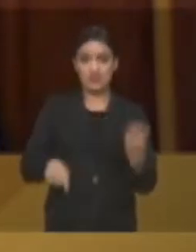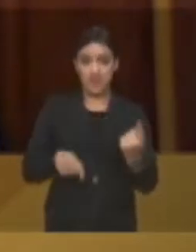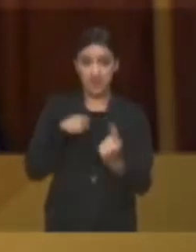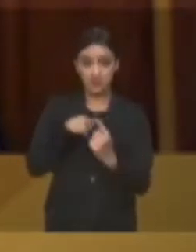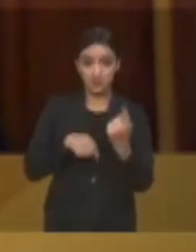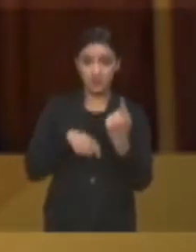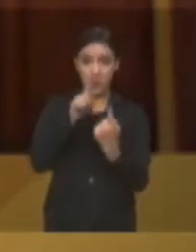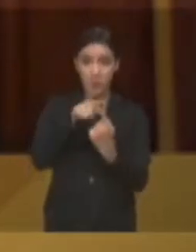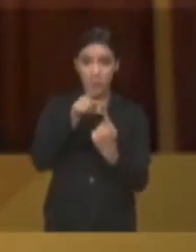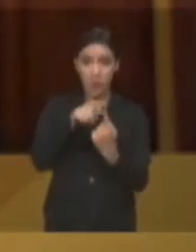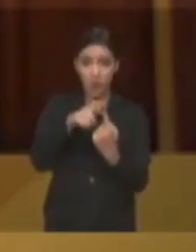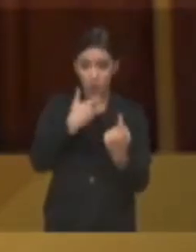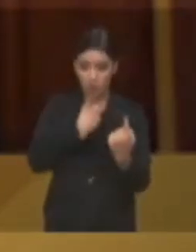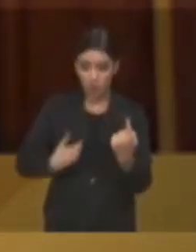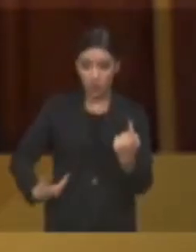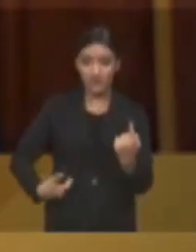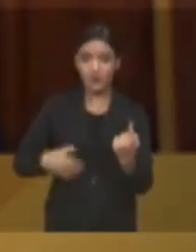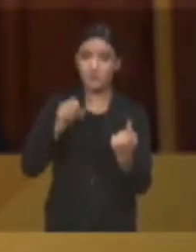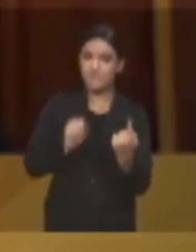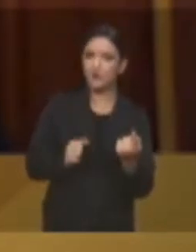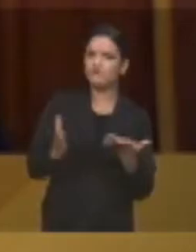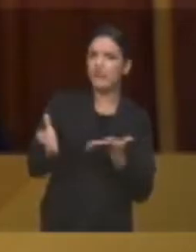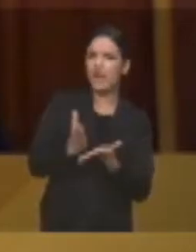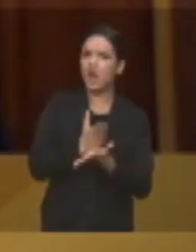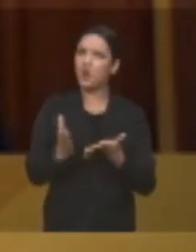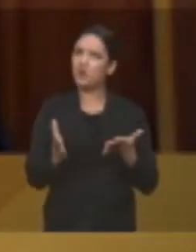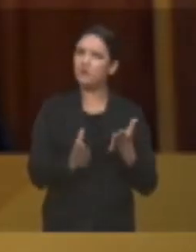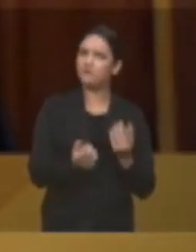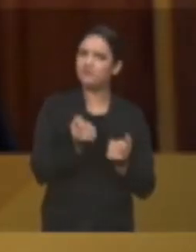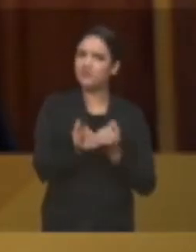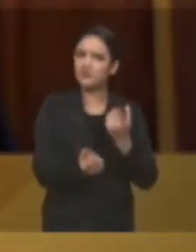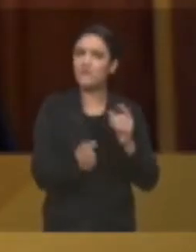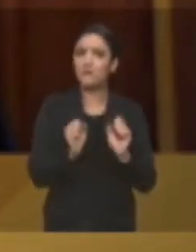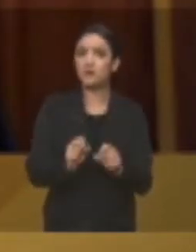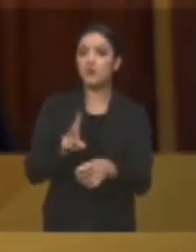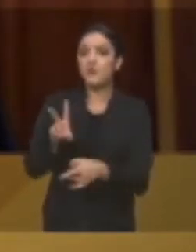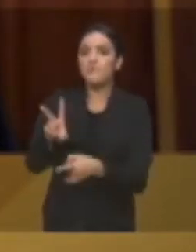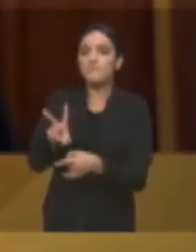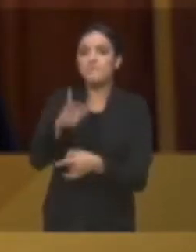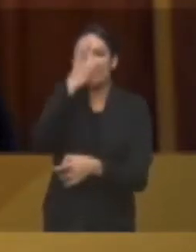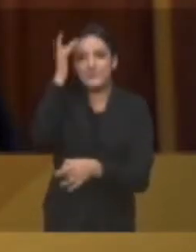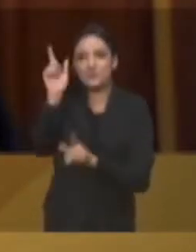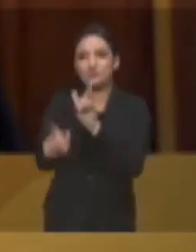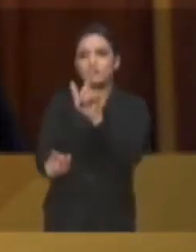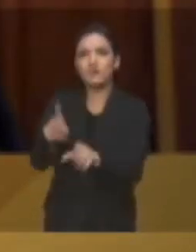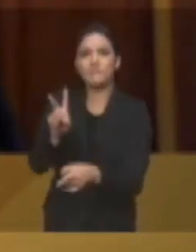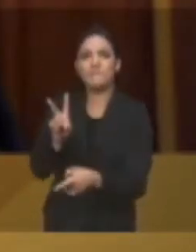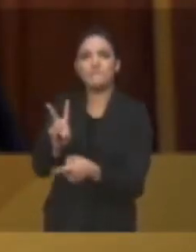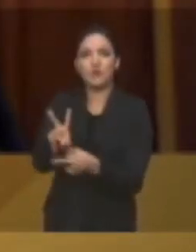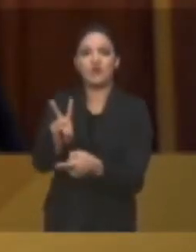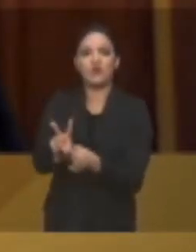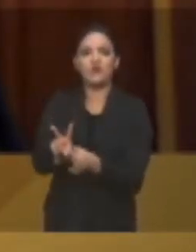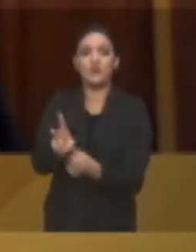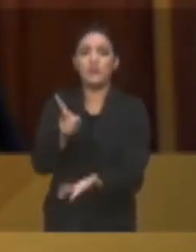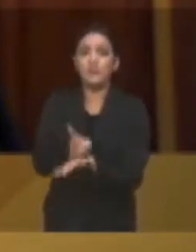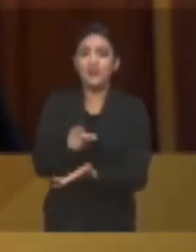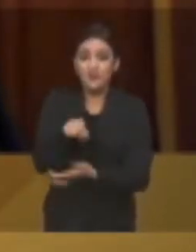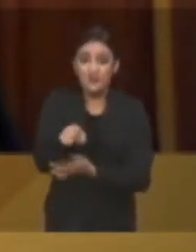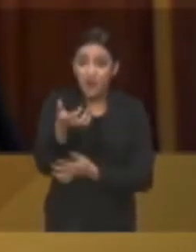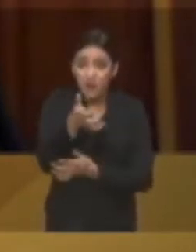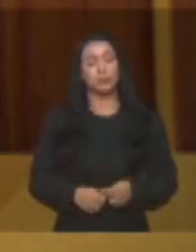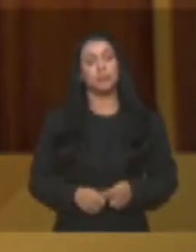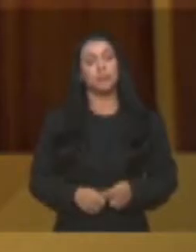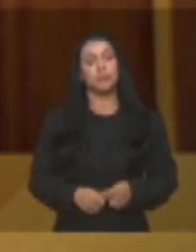em situações excepcionais, proteger as pessoas, mesmo contra a